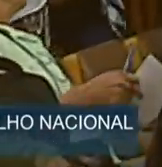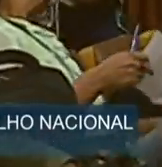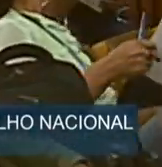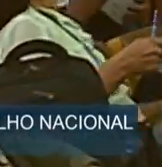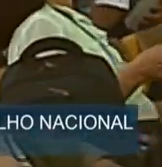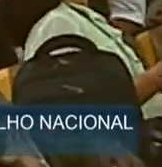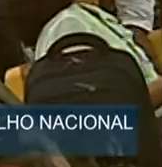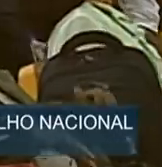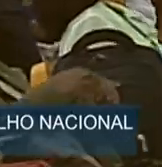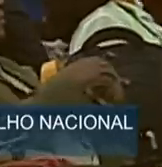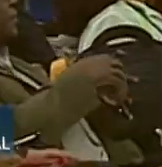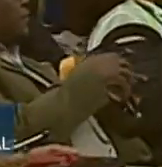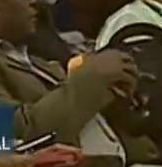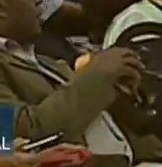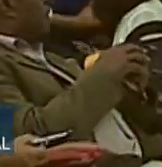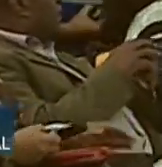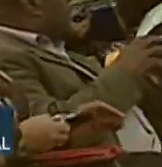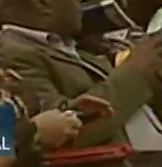E eu espero